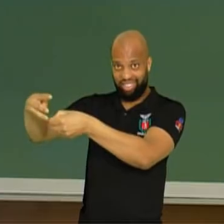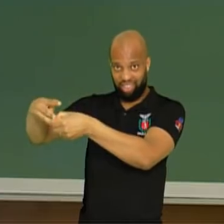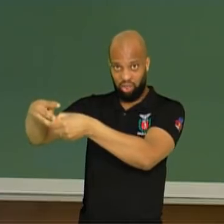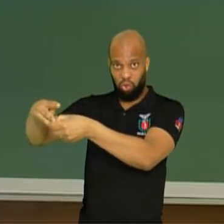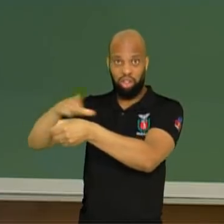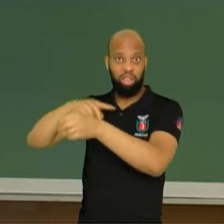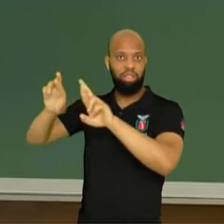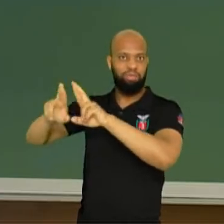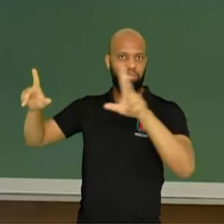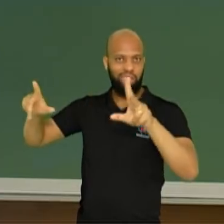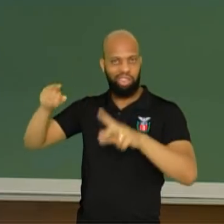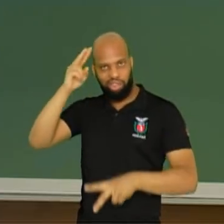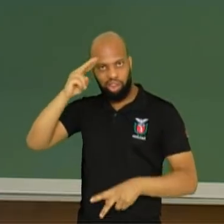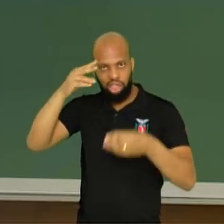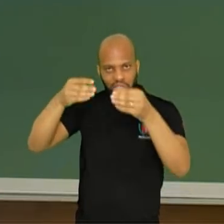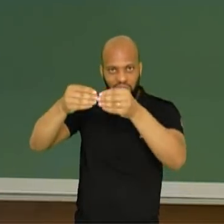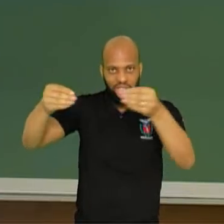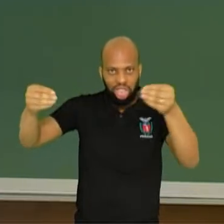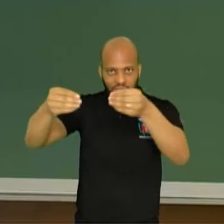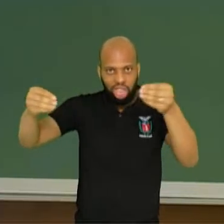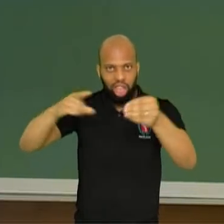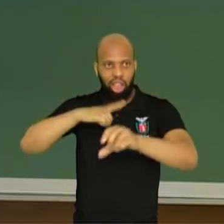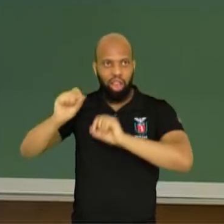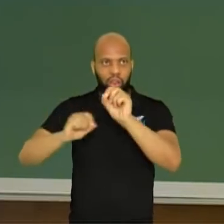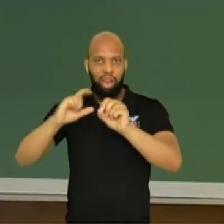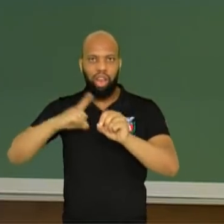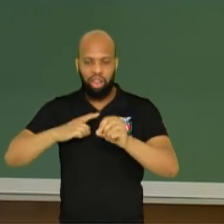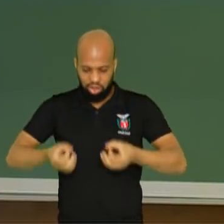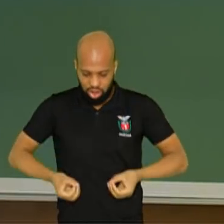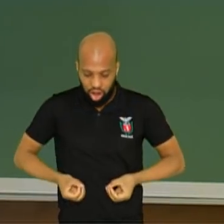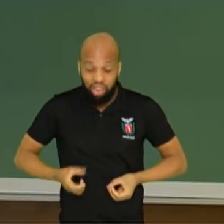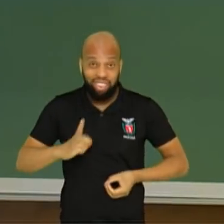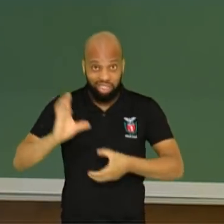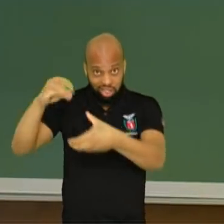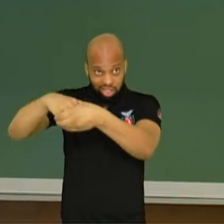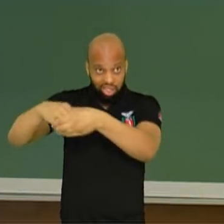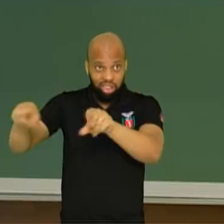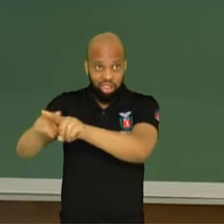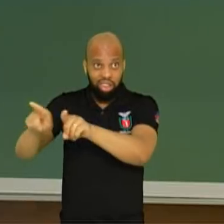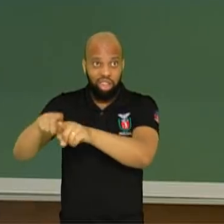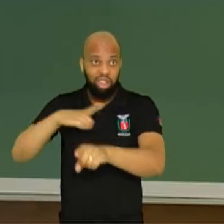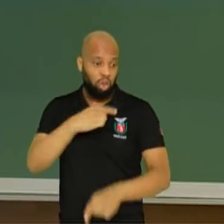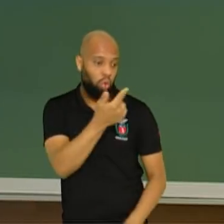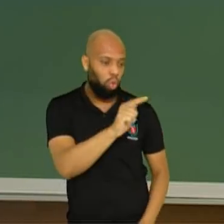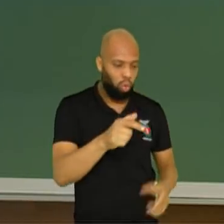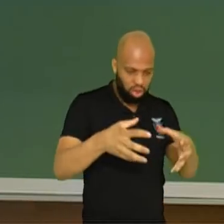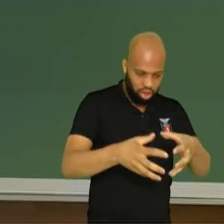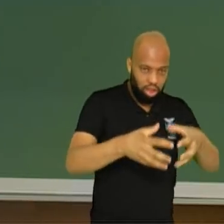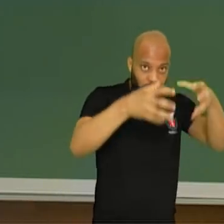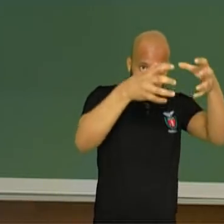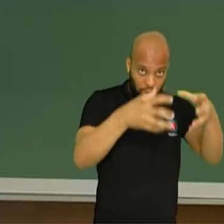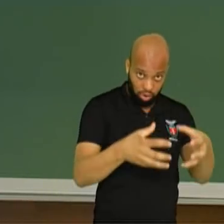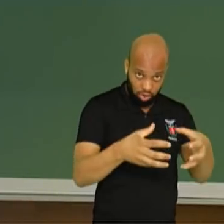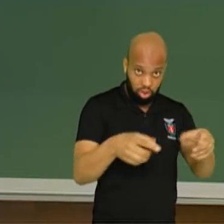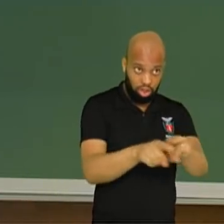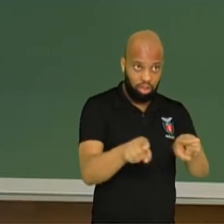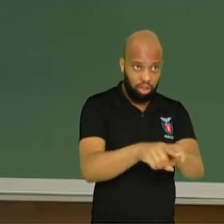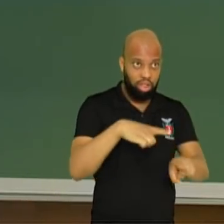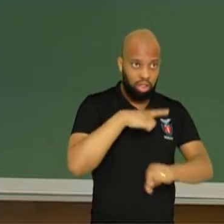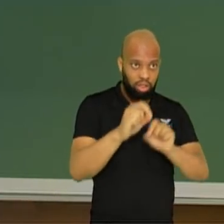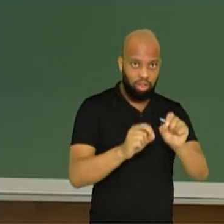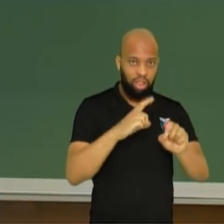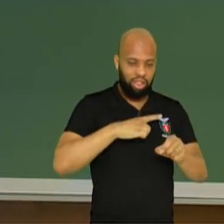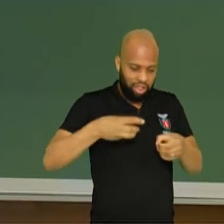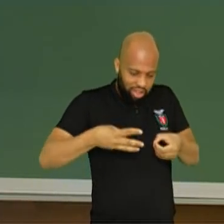vão se diferenciar e vão produzir um óvulo que vai ficar aqui dentro e vai ter uma outra esponja que também vai